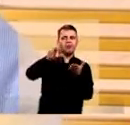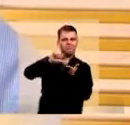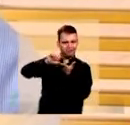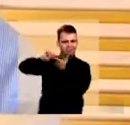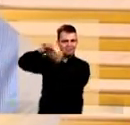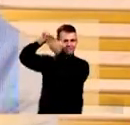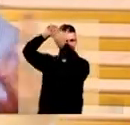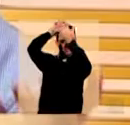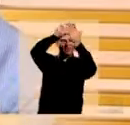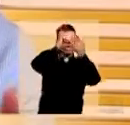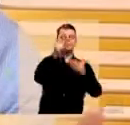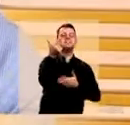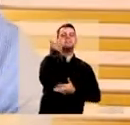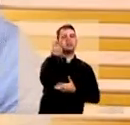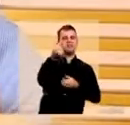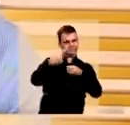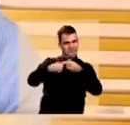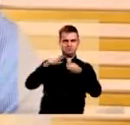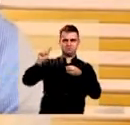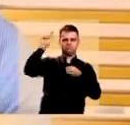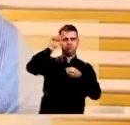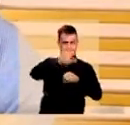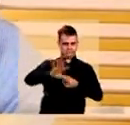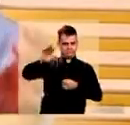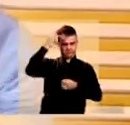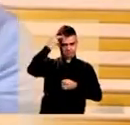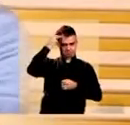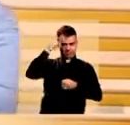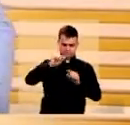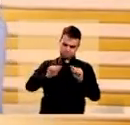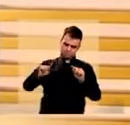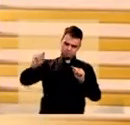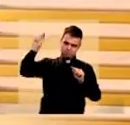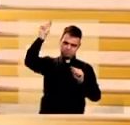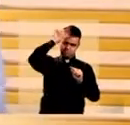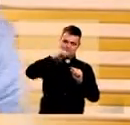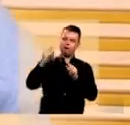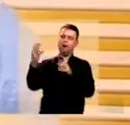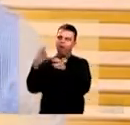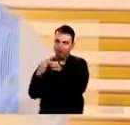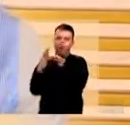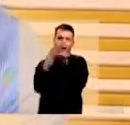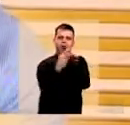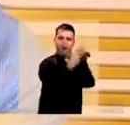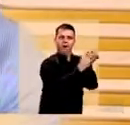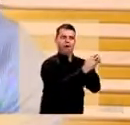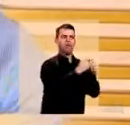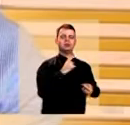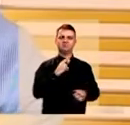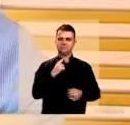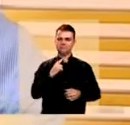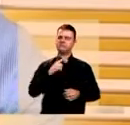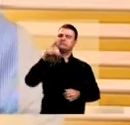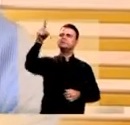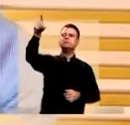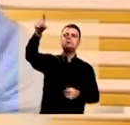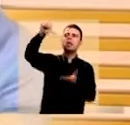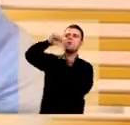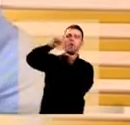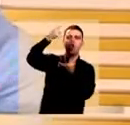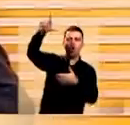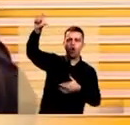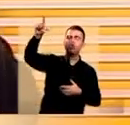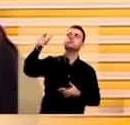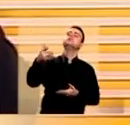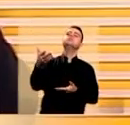a Unesp está em 26 cidades do interior de São Paulo. Então, são 26 bibliotecas, né? Então, você precisa de um livro que está no outro campo,